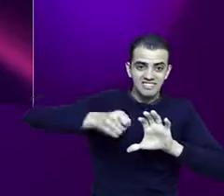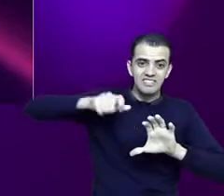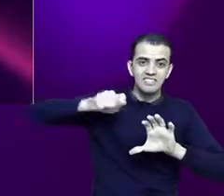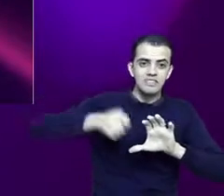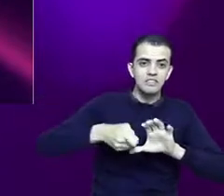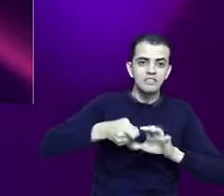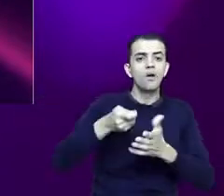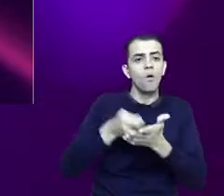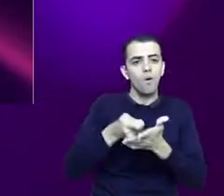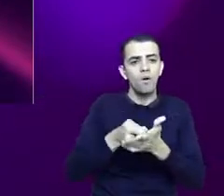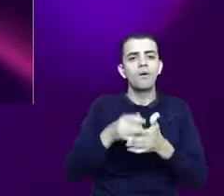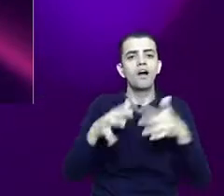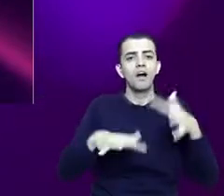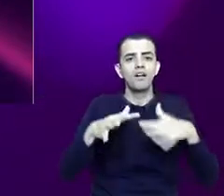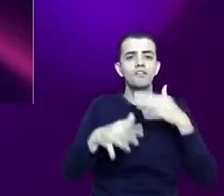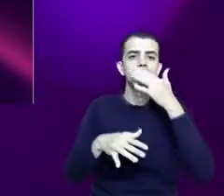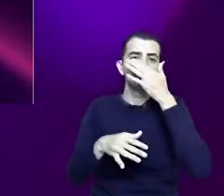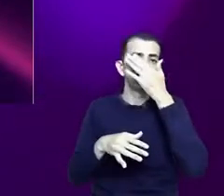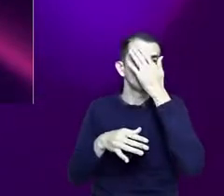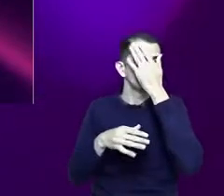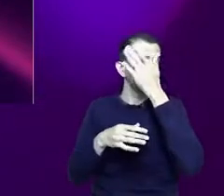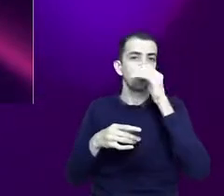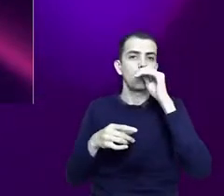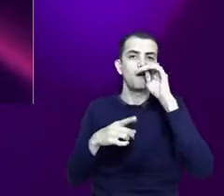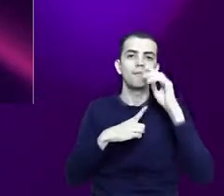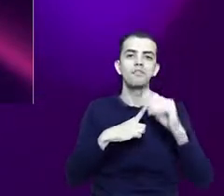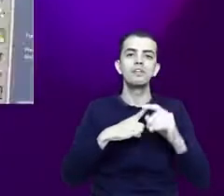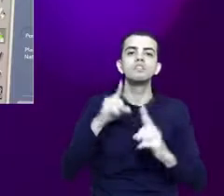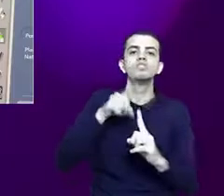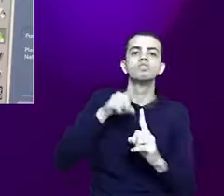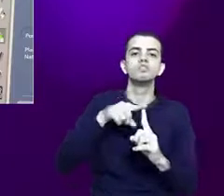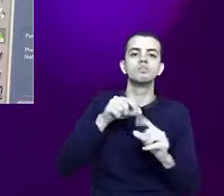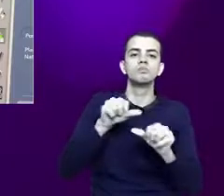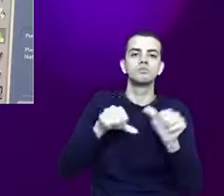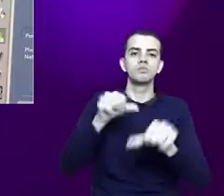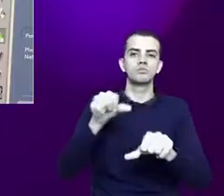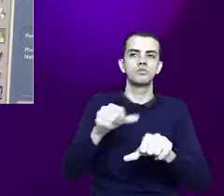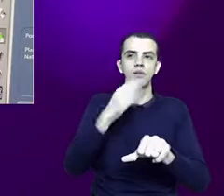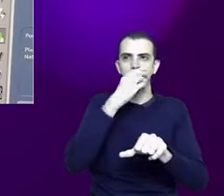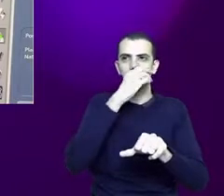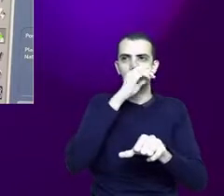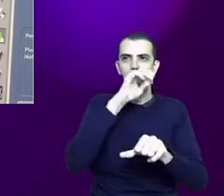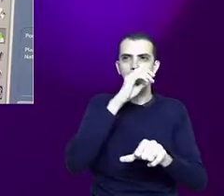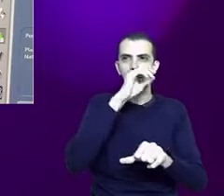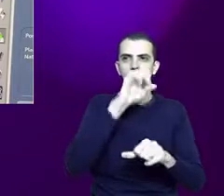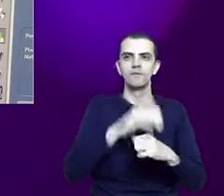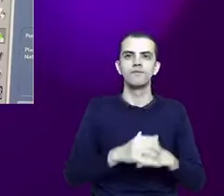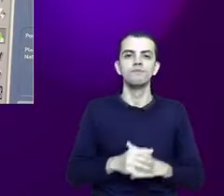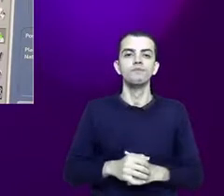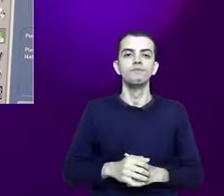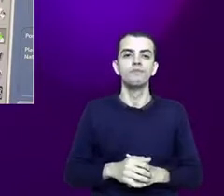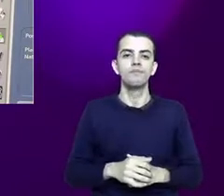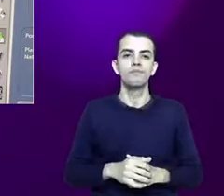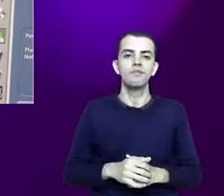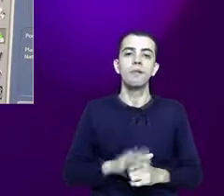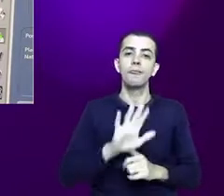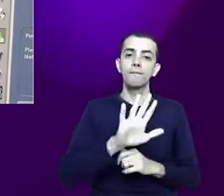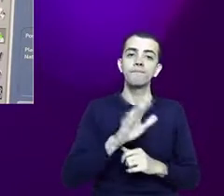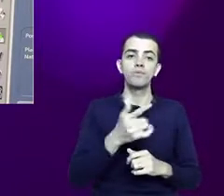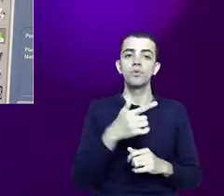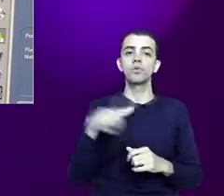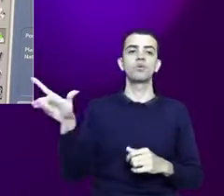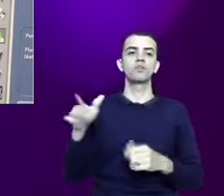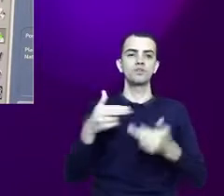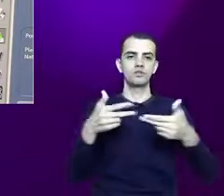muitas vezes tem mudança na versão ao colocar o parafuso. E uma outra coisa que é fundamental,